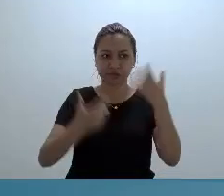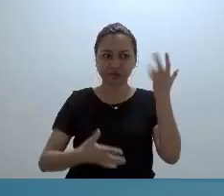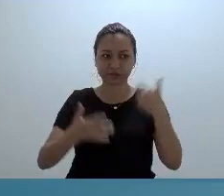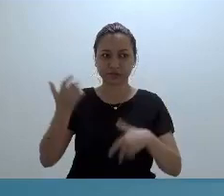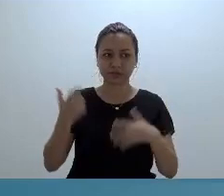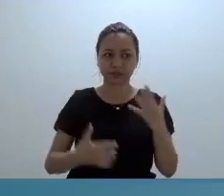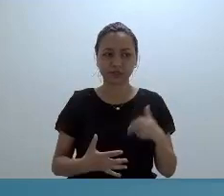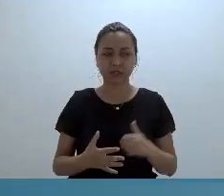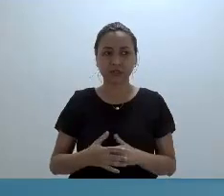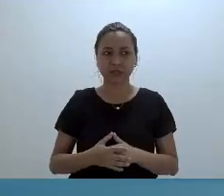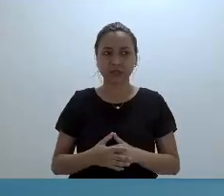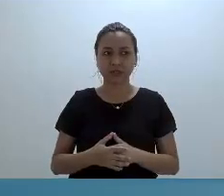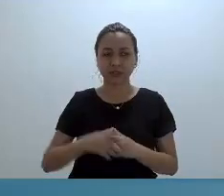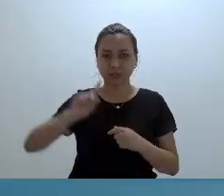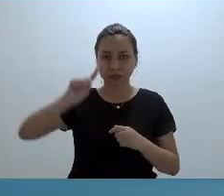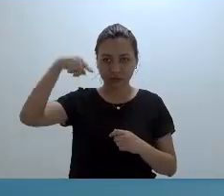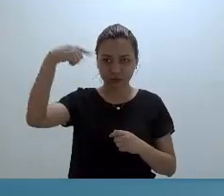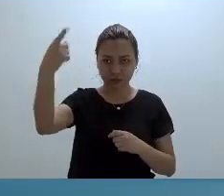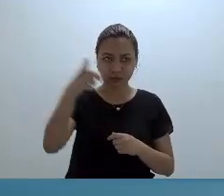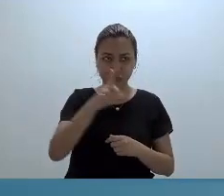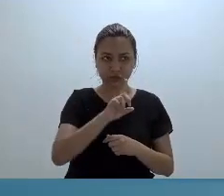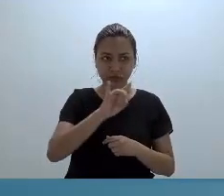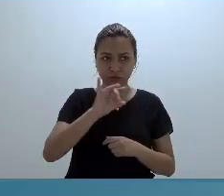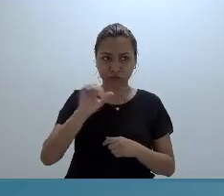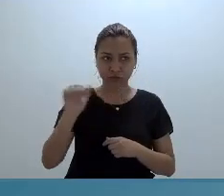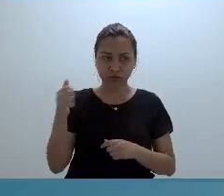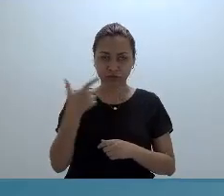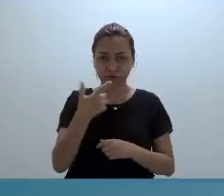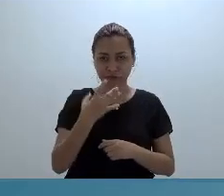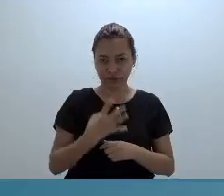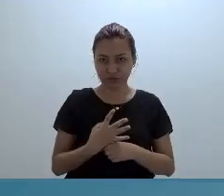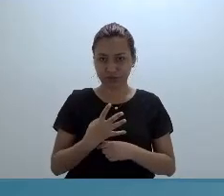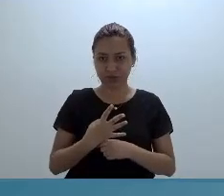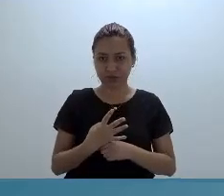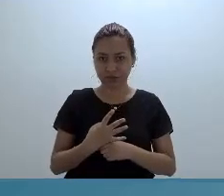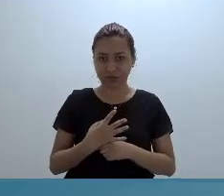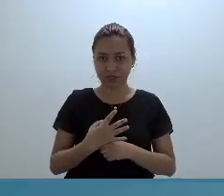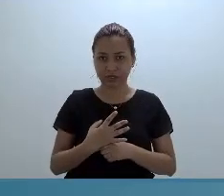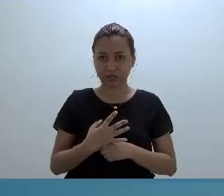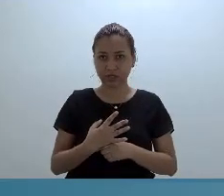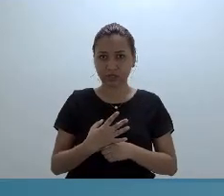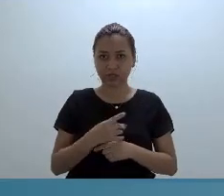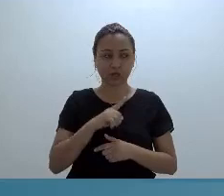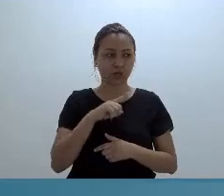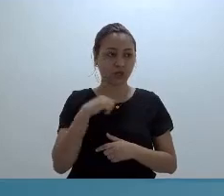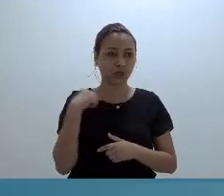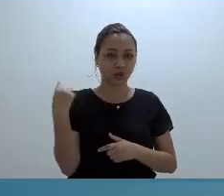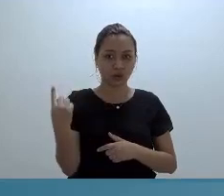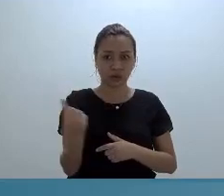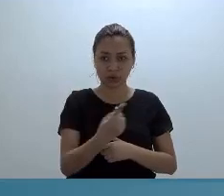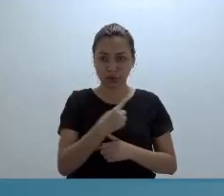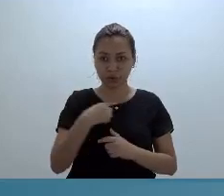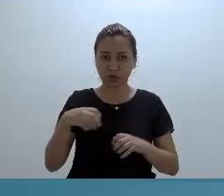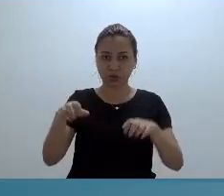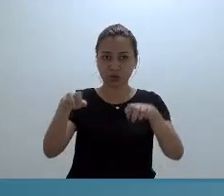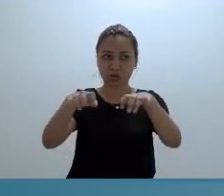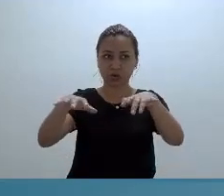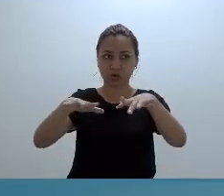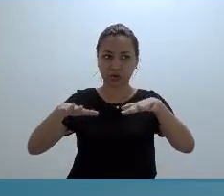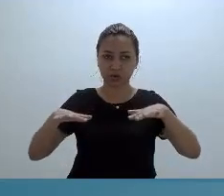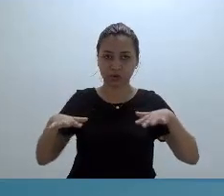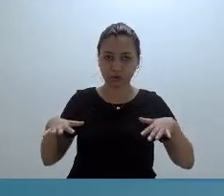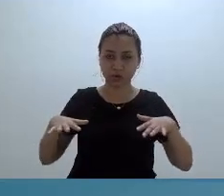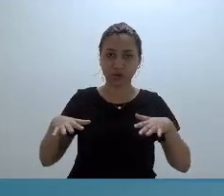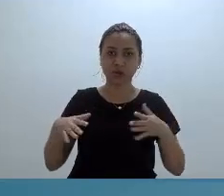24, nós temos que ser no Santinho, na auditoria agrária, e antes de